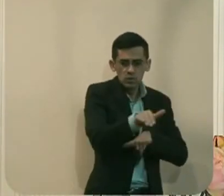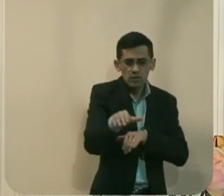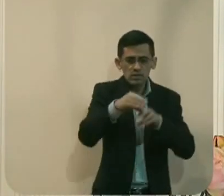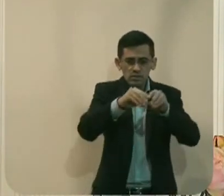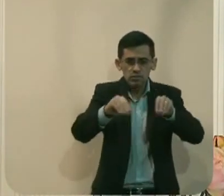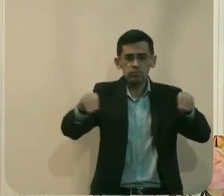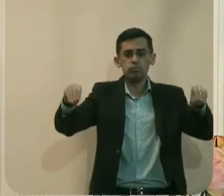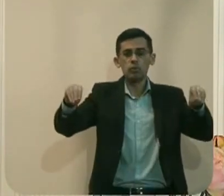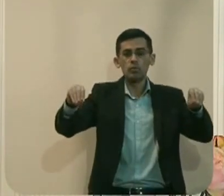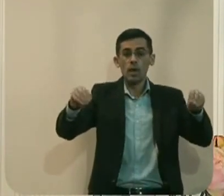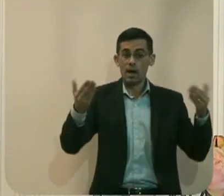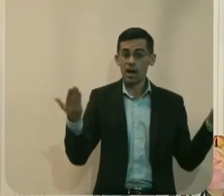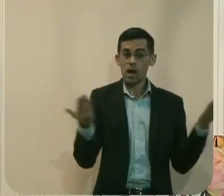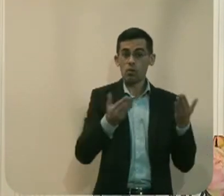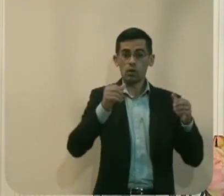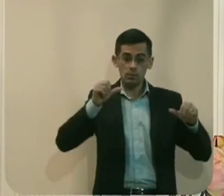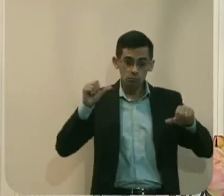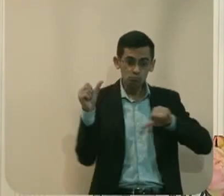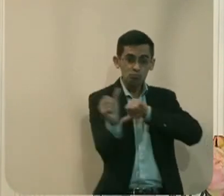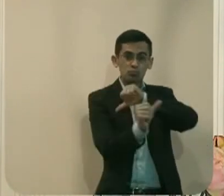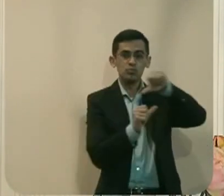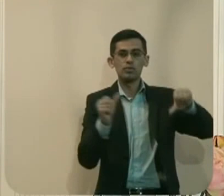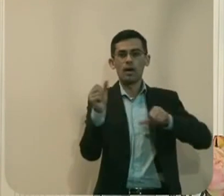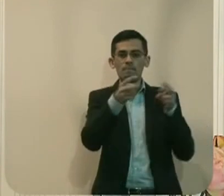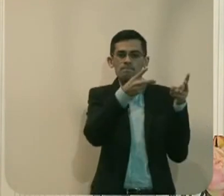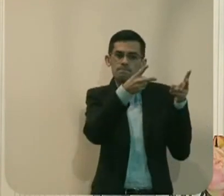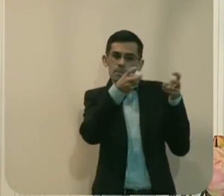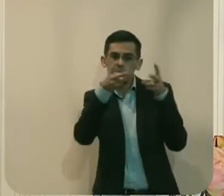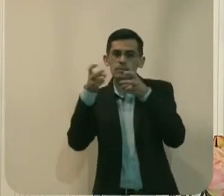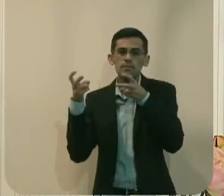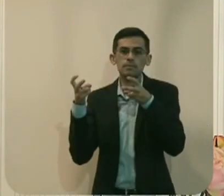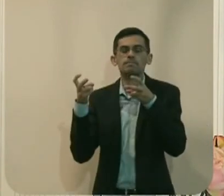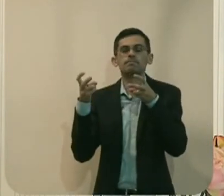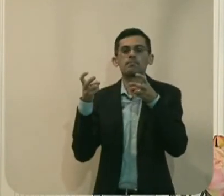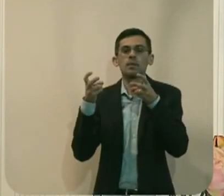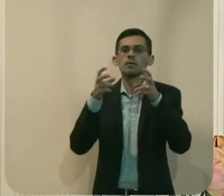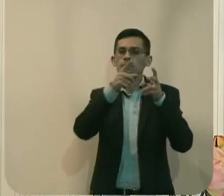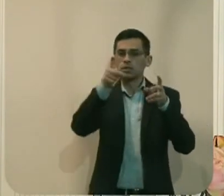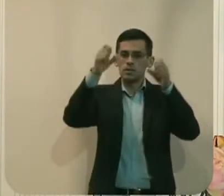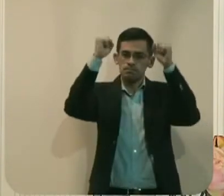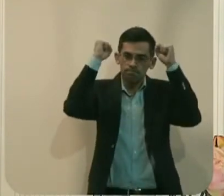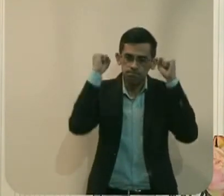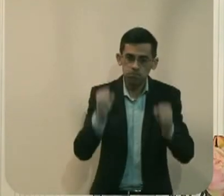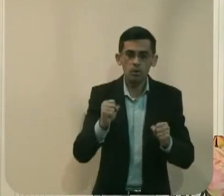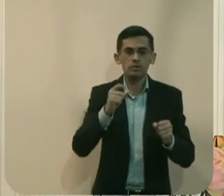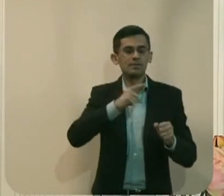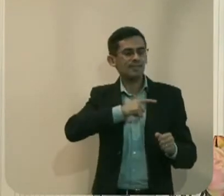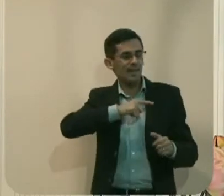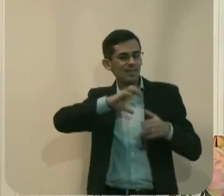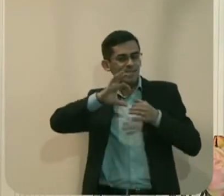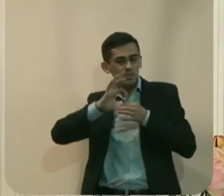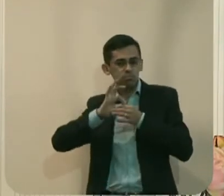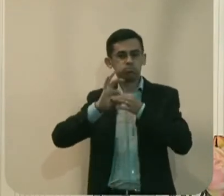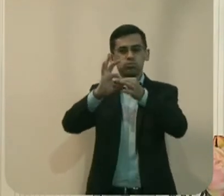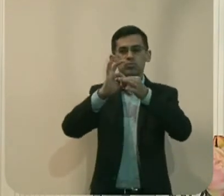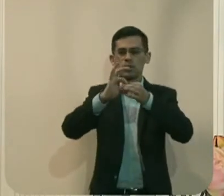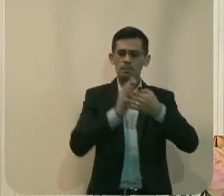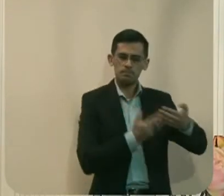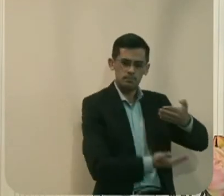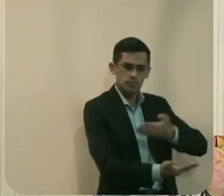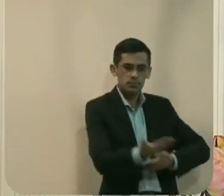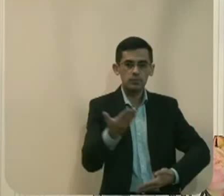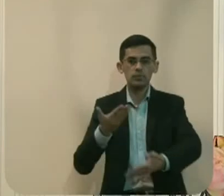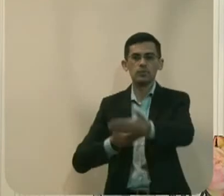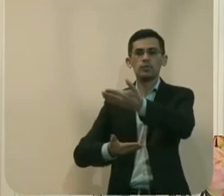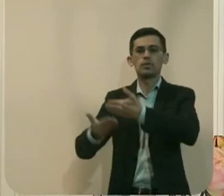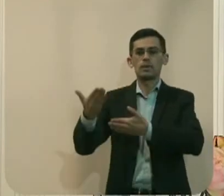está na hora de mudar a percepção, para que possa haver unidade, cooperação